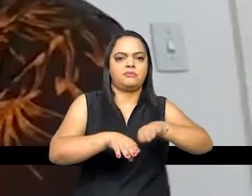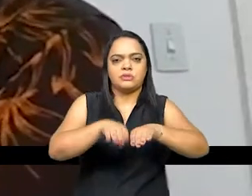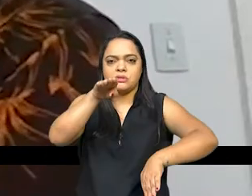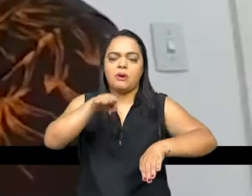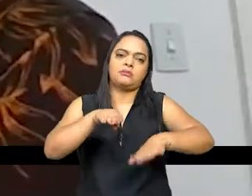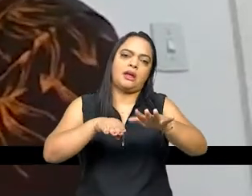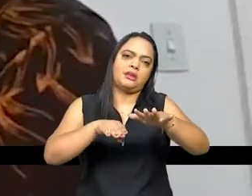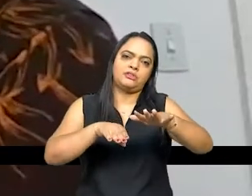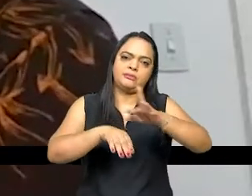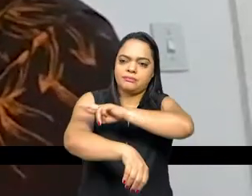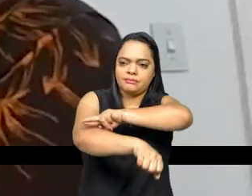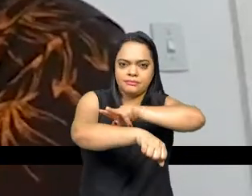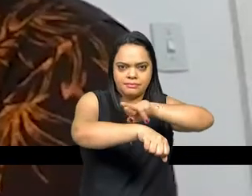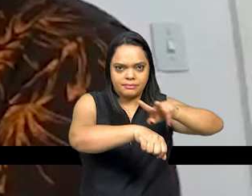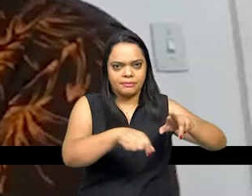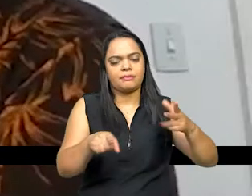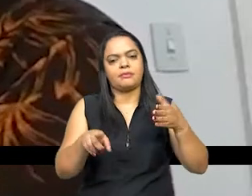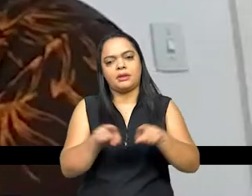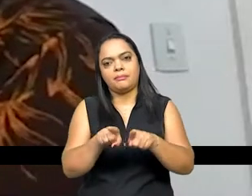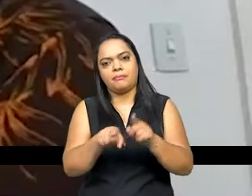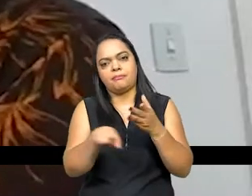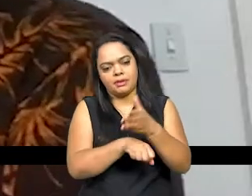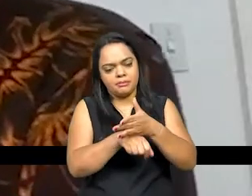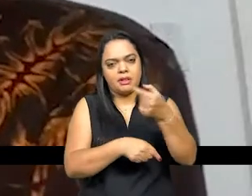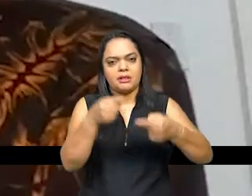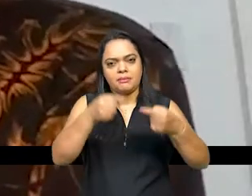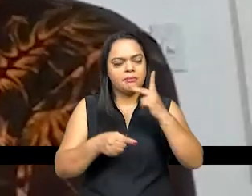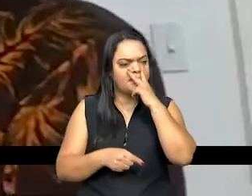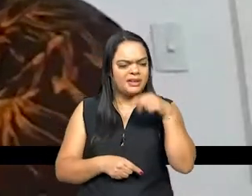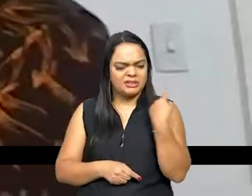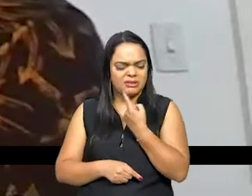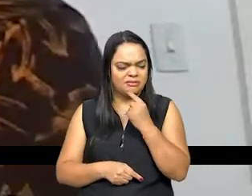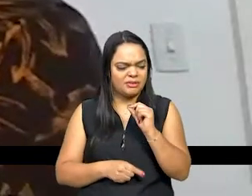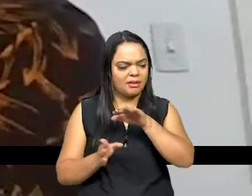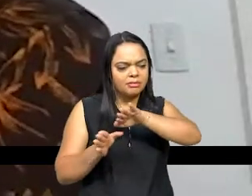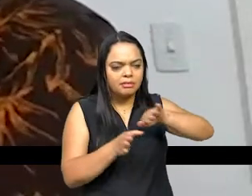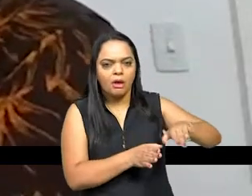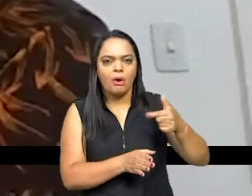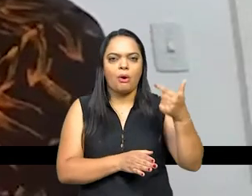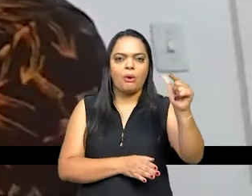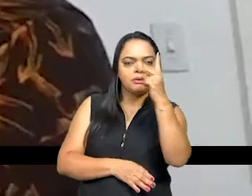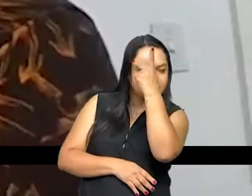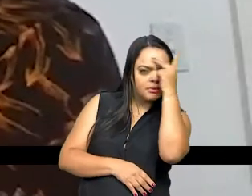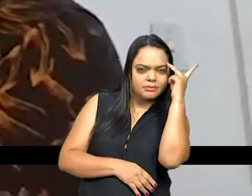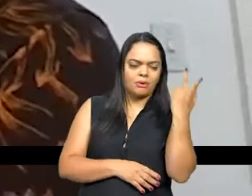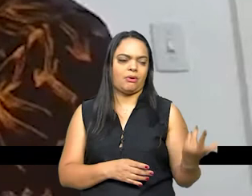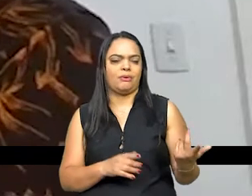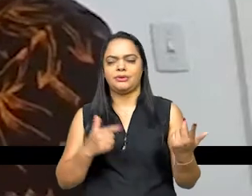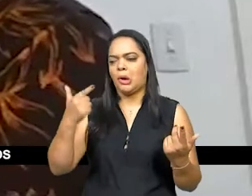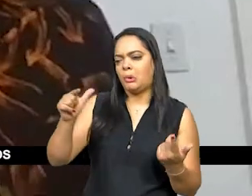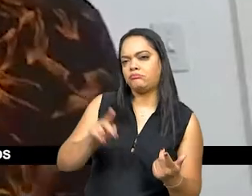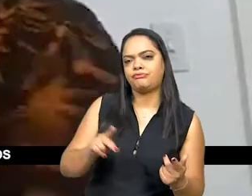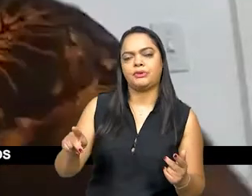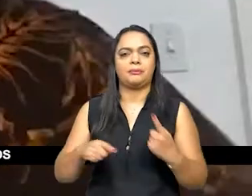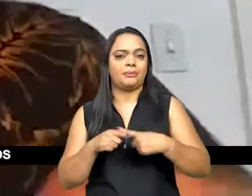Brasil, também participarem desse debate, né? A gente acaba ficando um pouco escanteado, que são sempre outros intelectuais, são sempre outros, porque